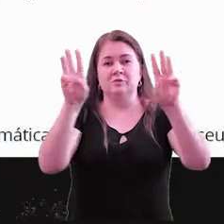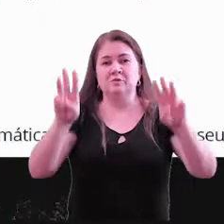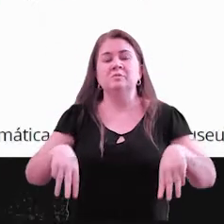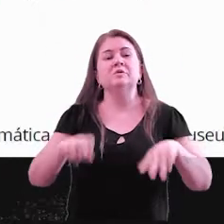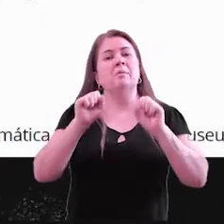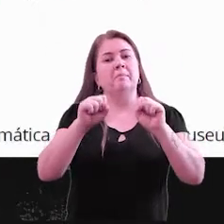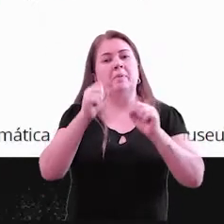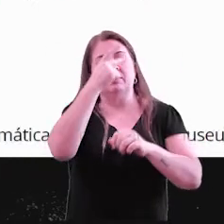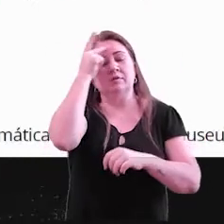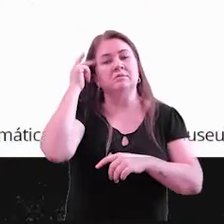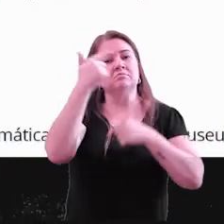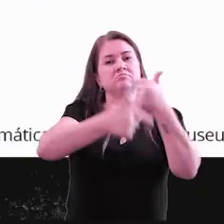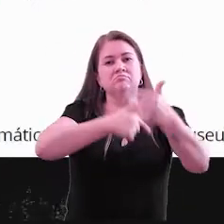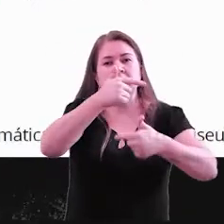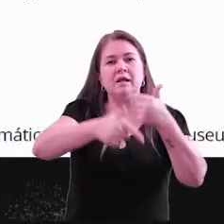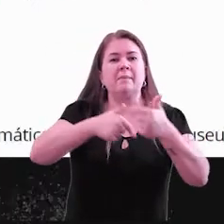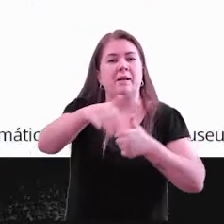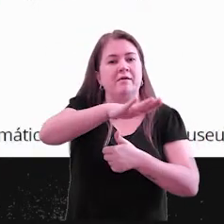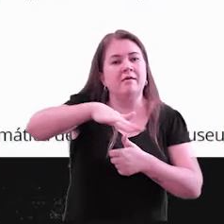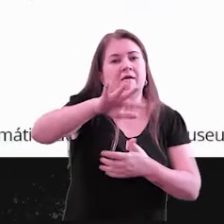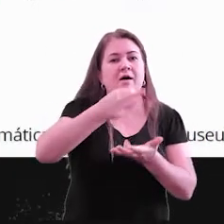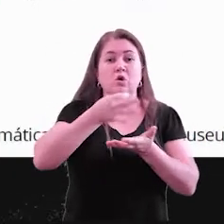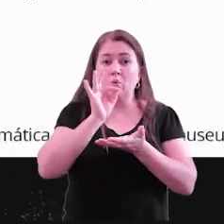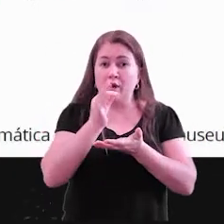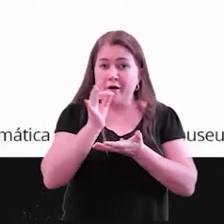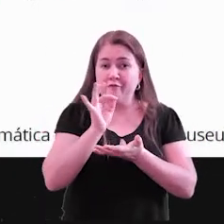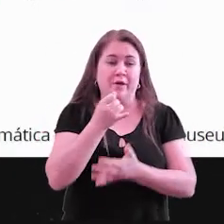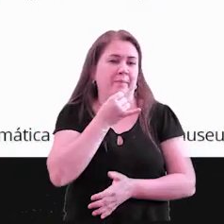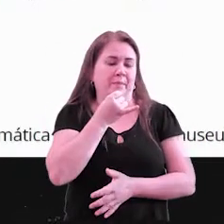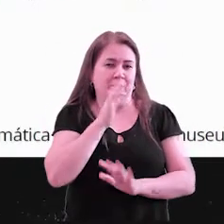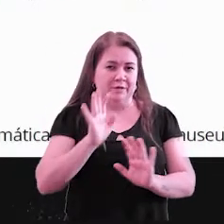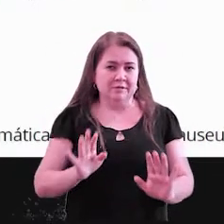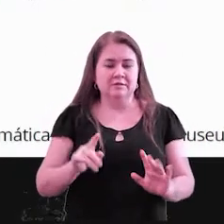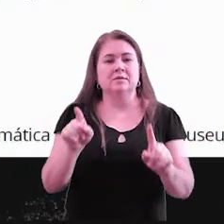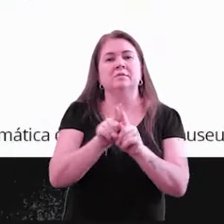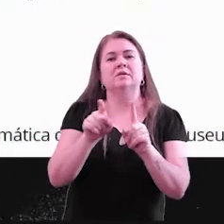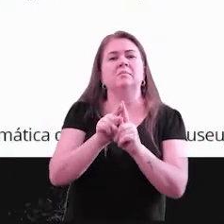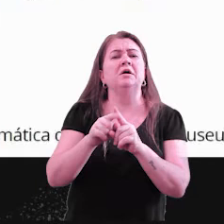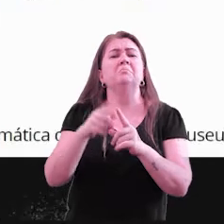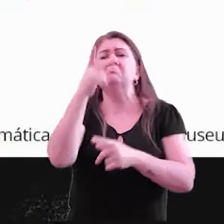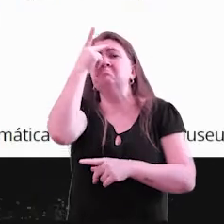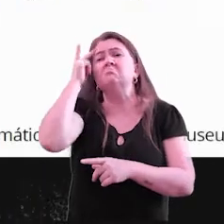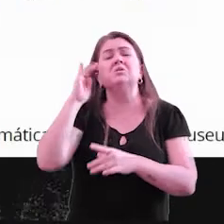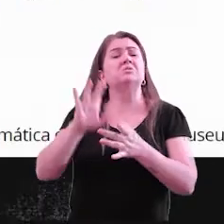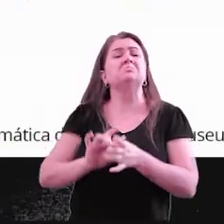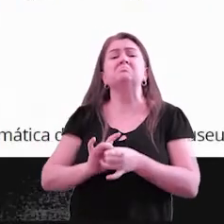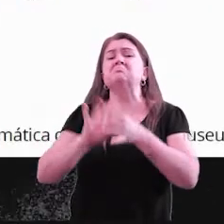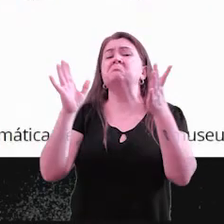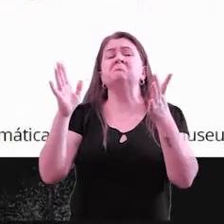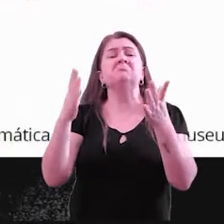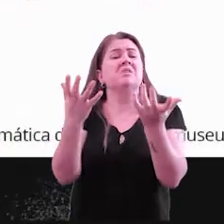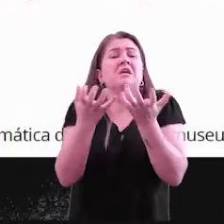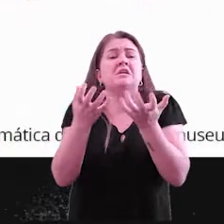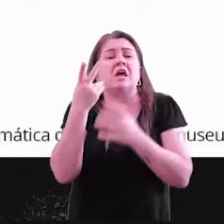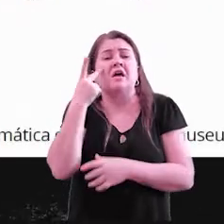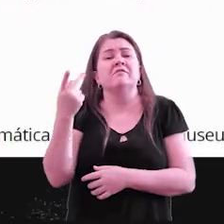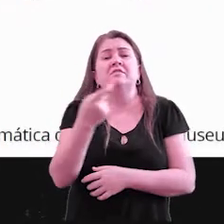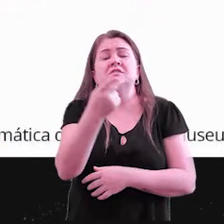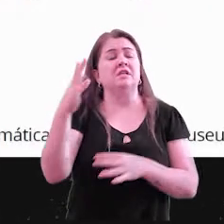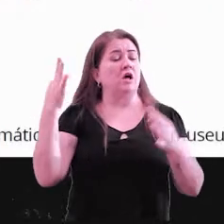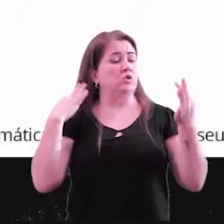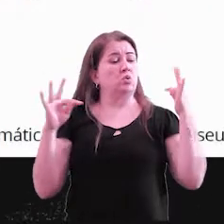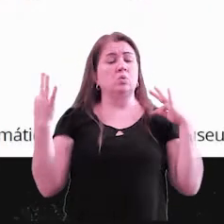espontâneo em geral, público infantil, idosos, famílias, turistas e até o público especializado, conhecedor da